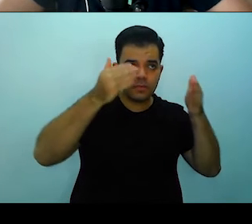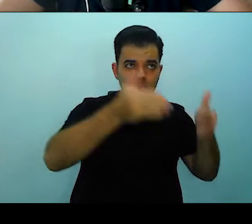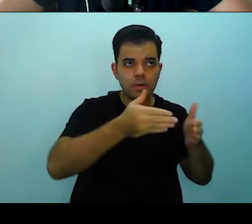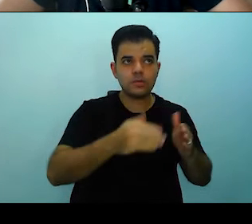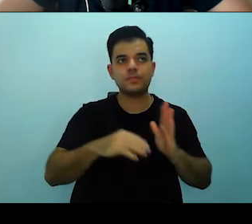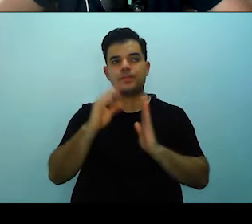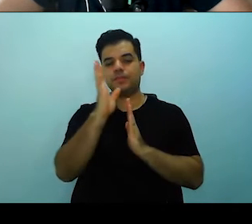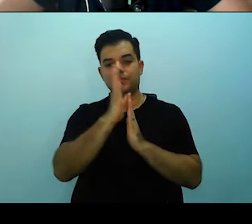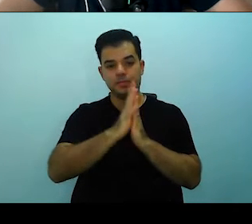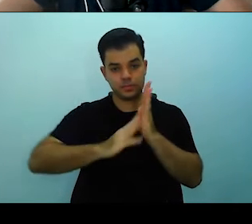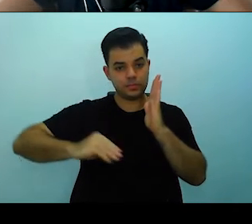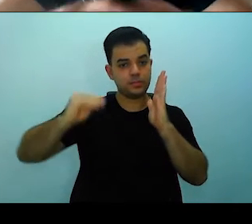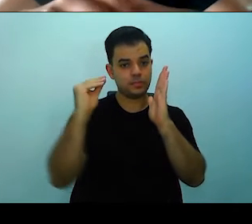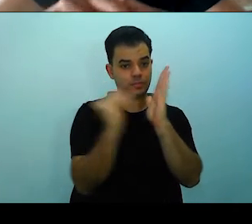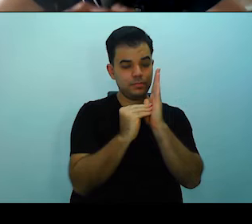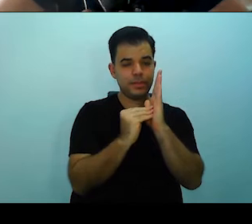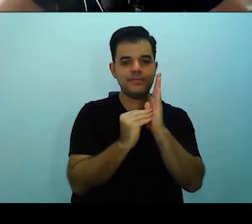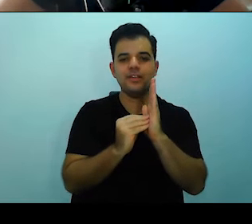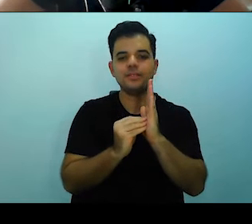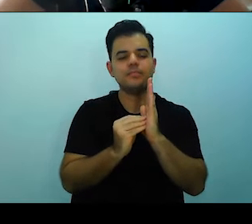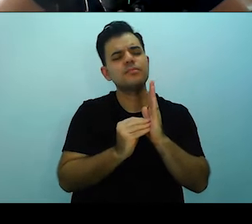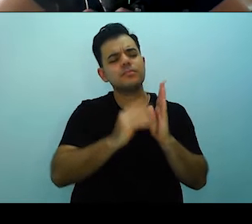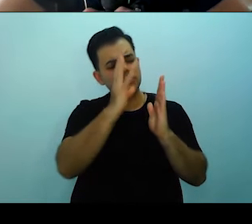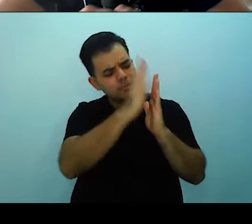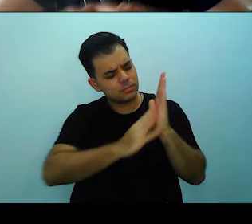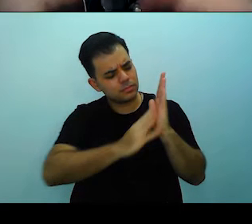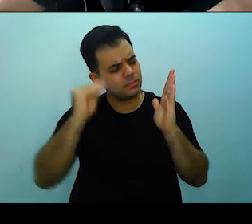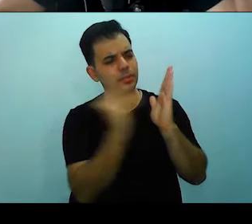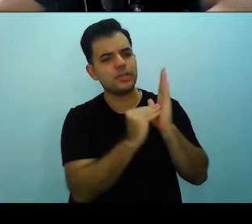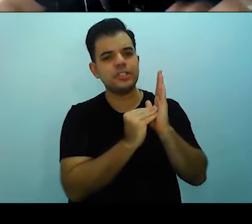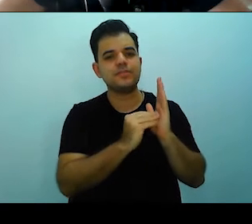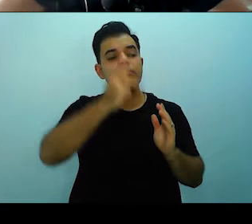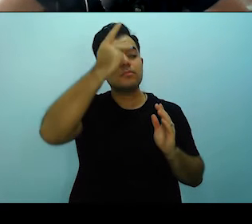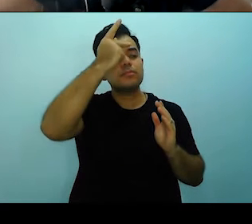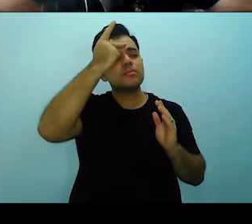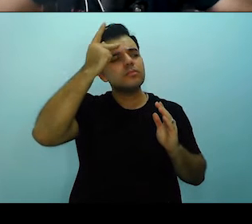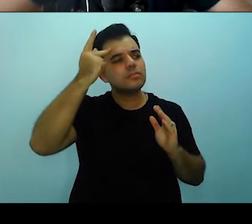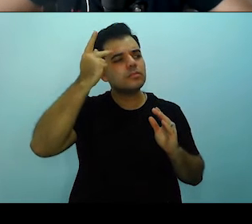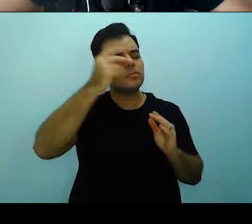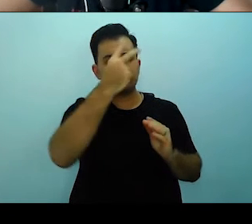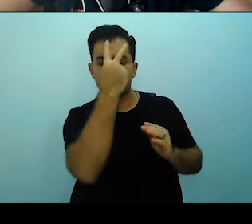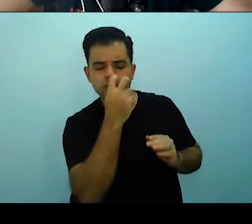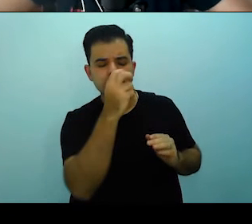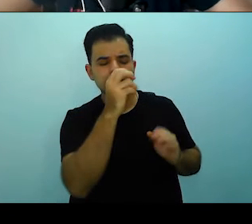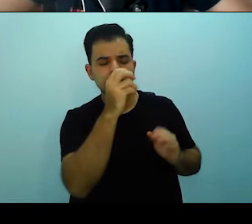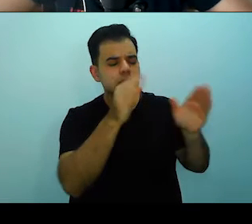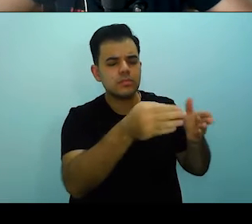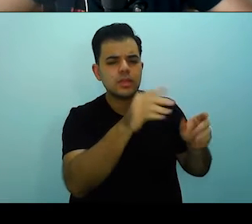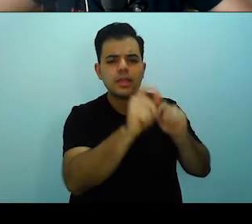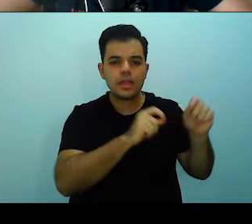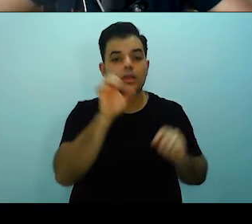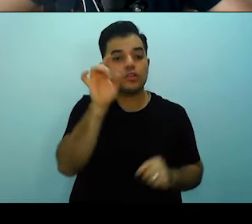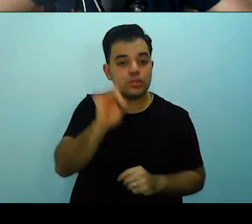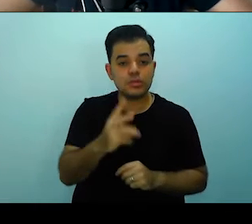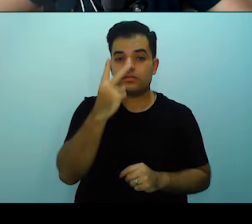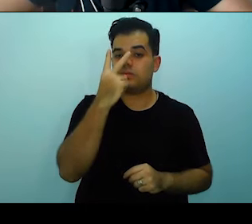quando eu falo de lógica de programação para pessoas com deficiência visual? Eu estou restringindo o meu escopo às pessoas